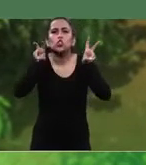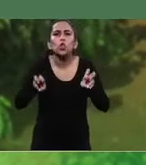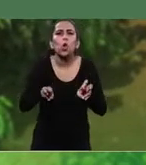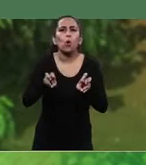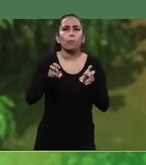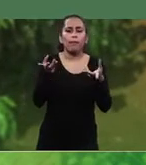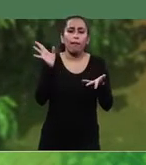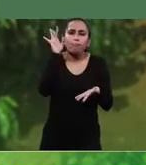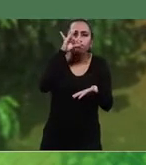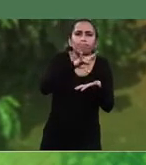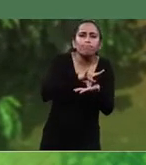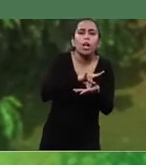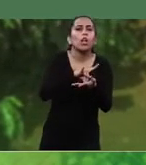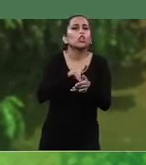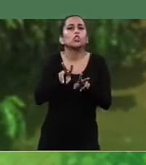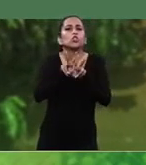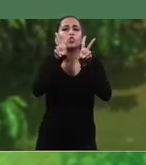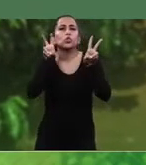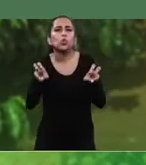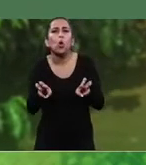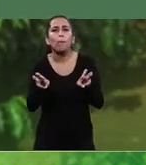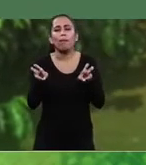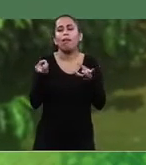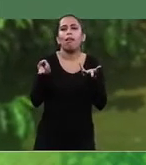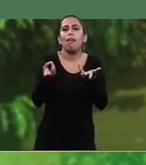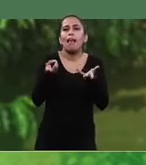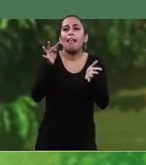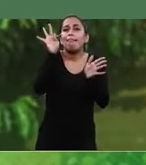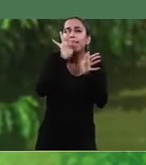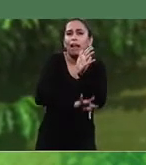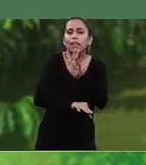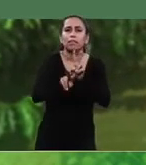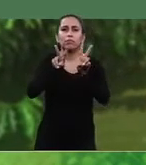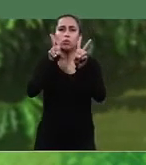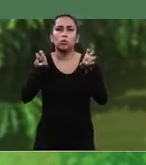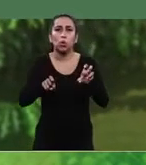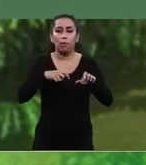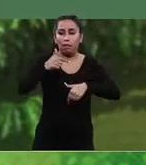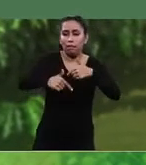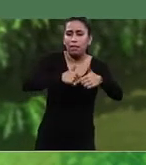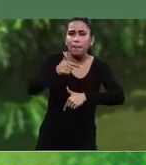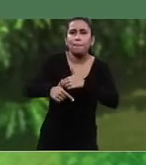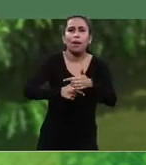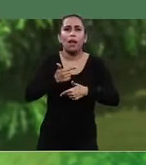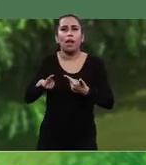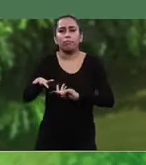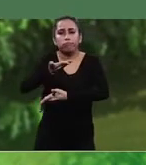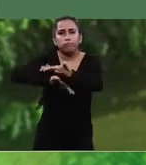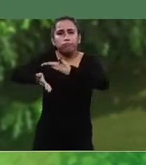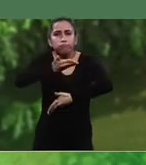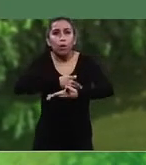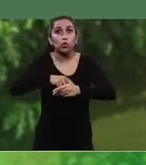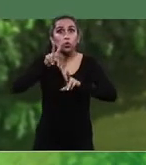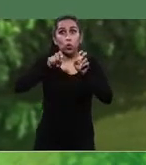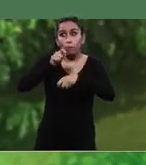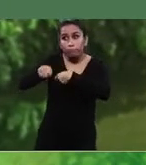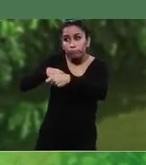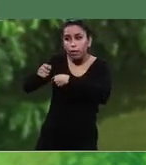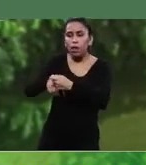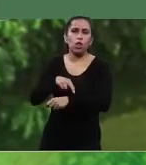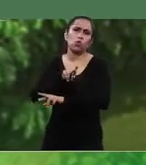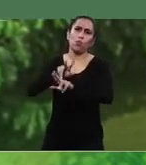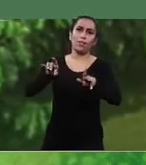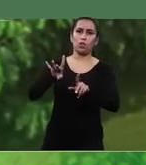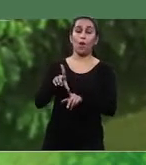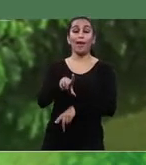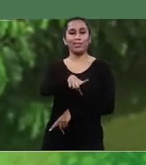mercado, tarifárias, não tarifárias, regulatórias dos diferentes mercados internacionais. Não basta só selecionar o